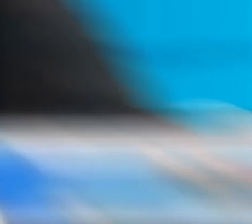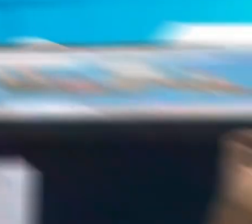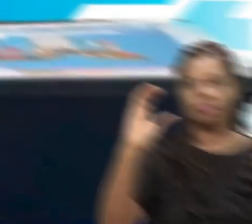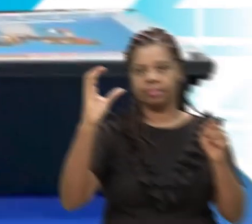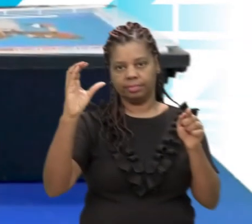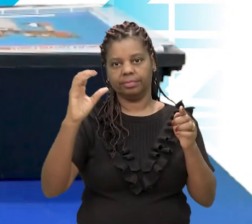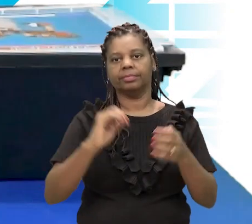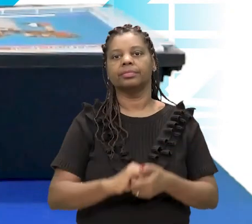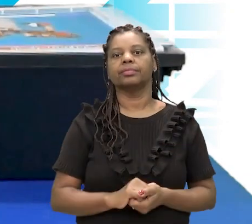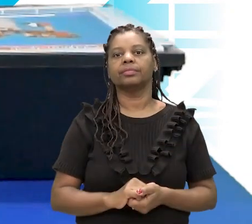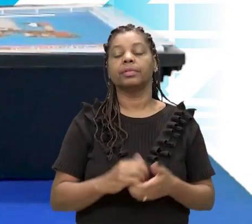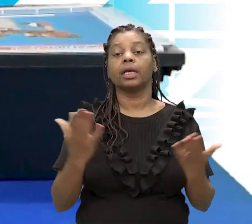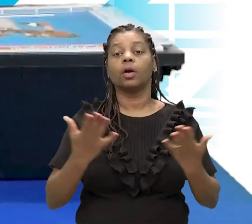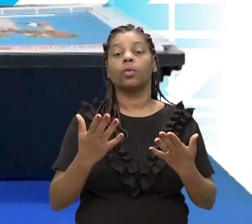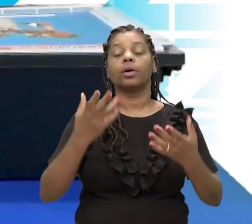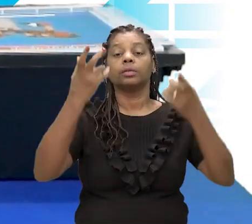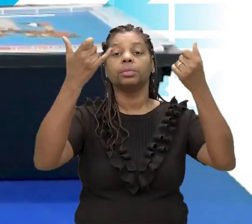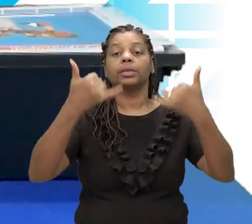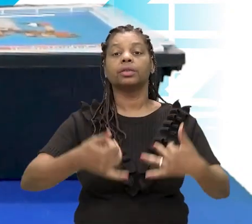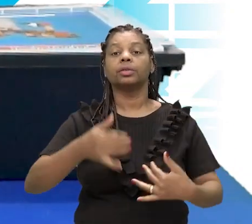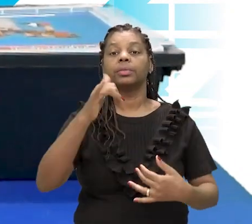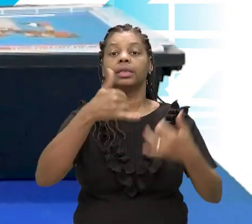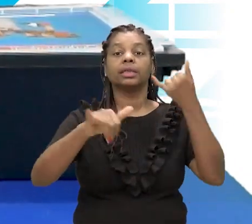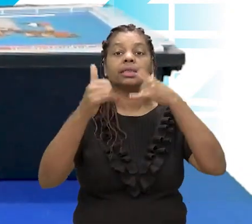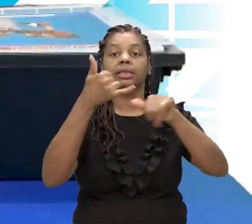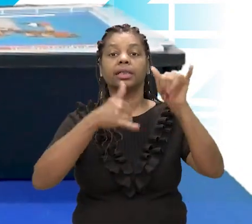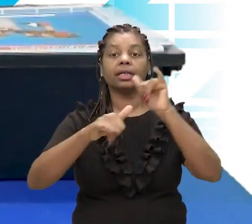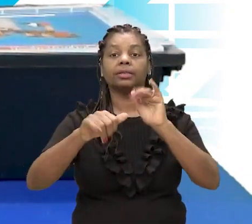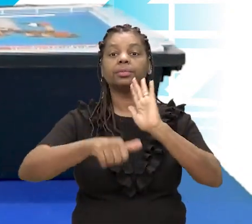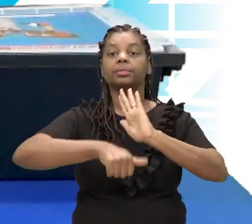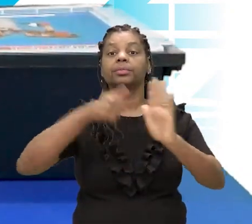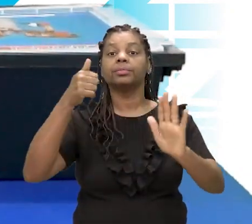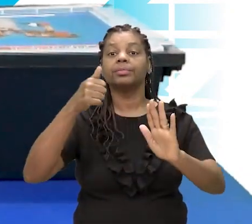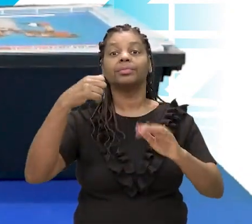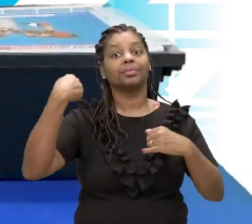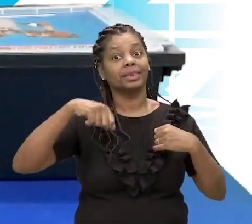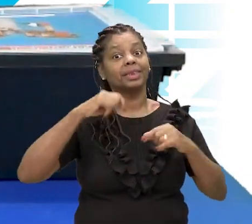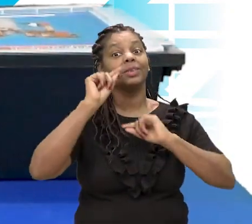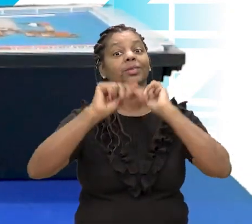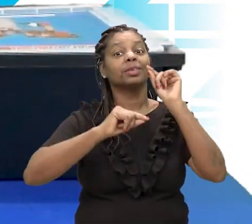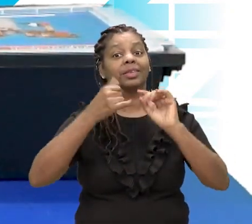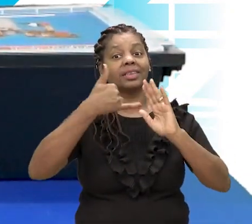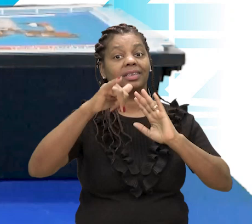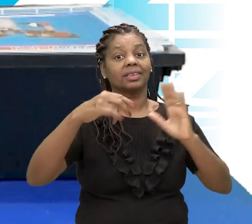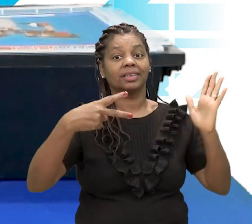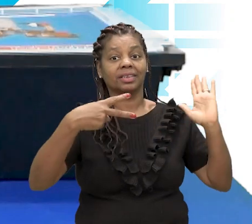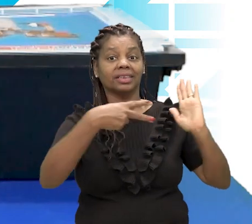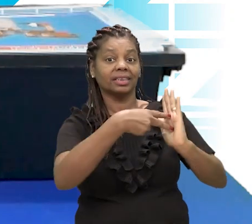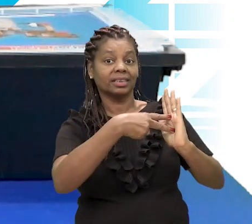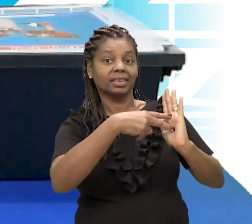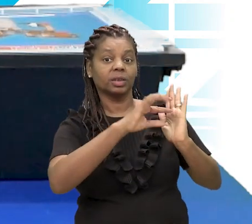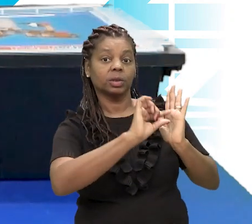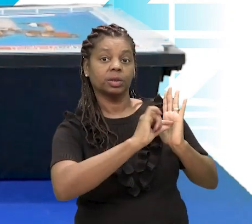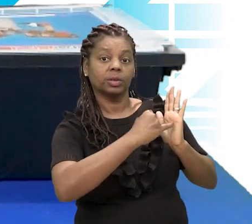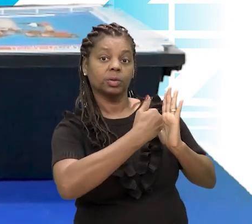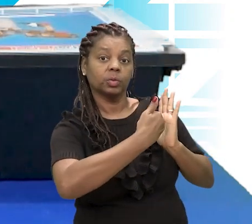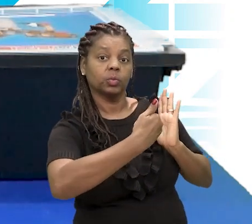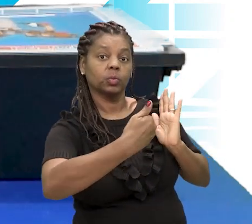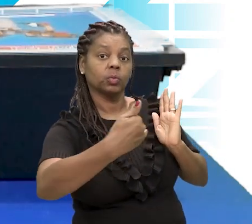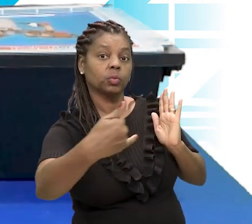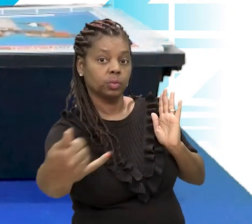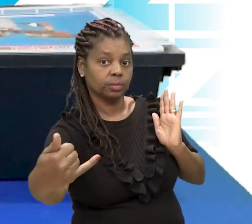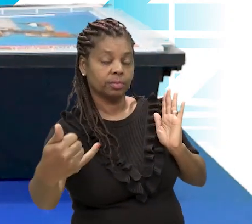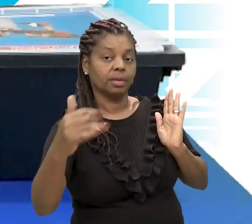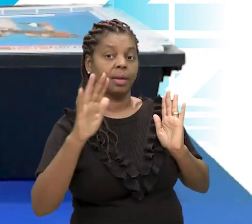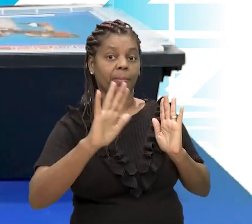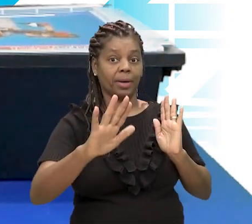maior. Bem, agora falando um pouquinho sobre eletricidade, a primeira coisa que nós precisamos é de energia. Essa energia ela pode vir, por exemplo,